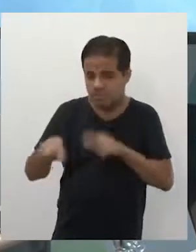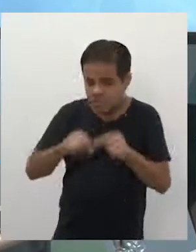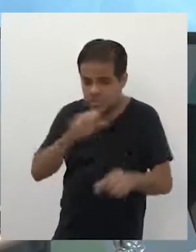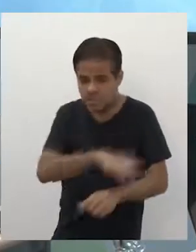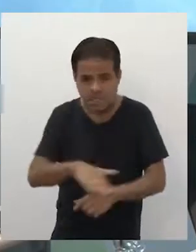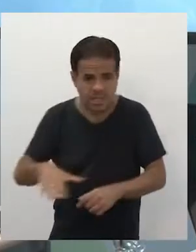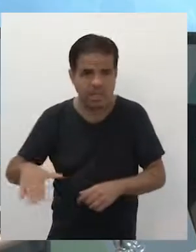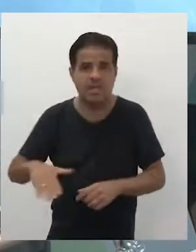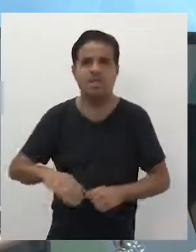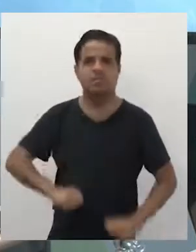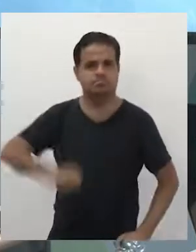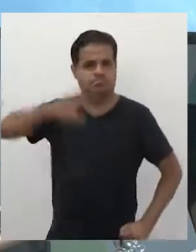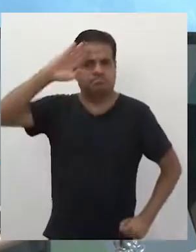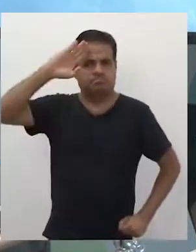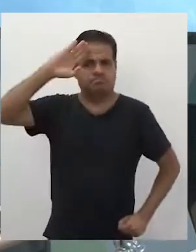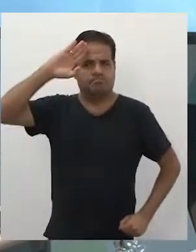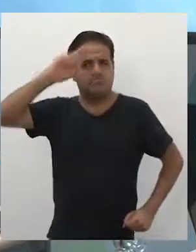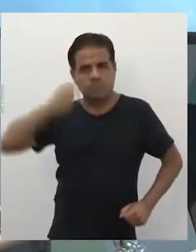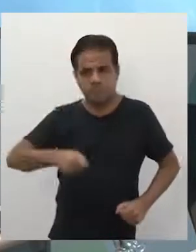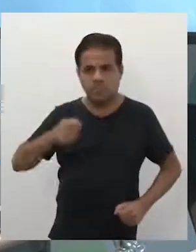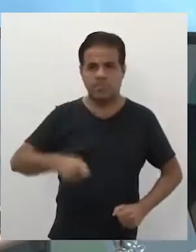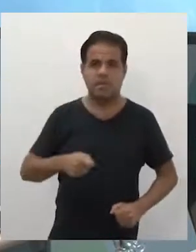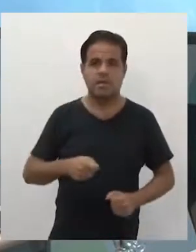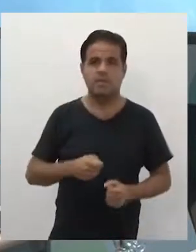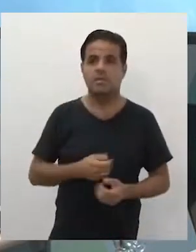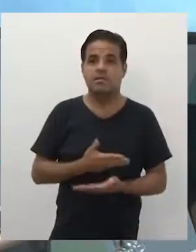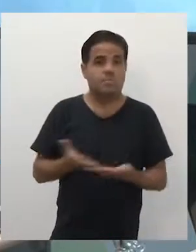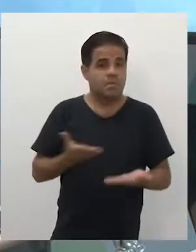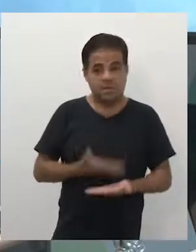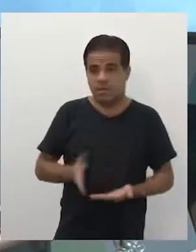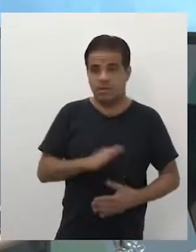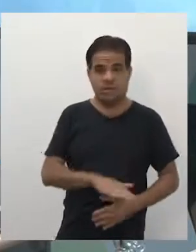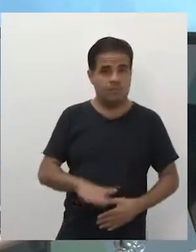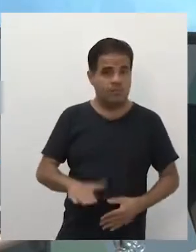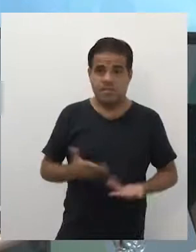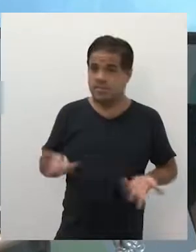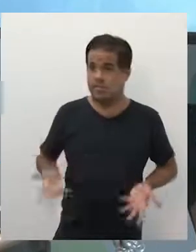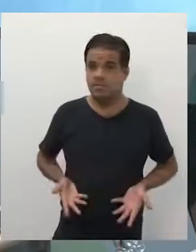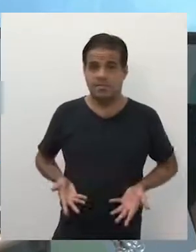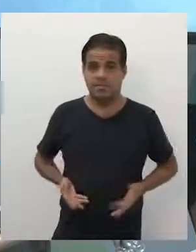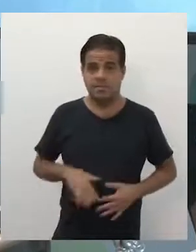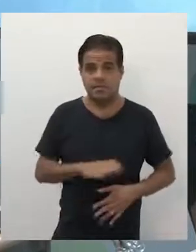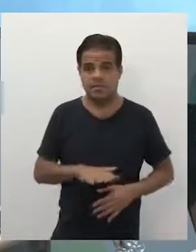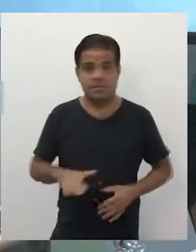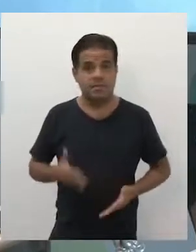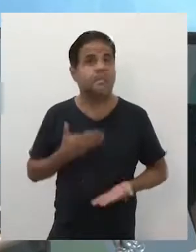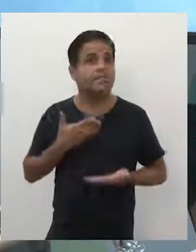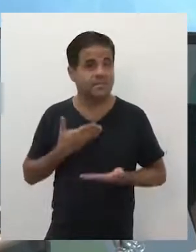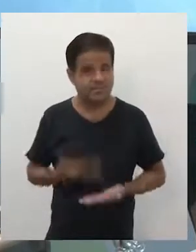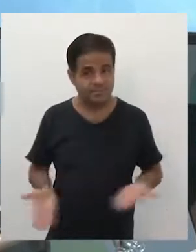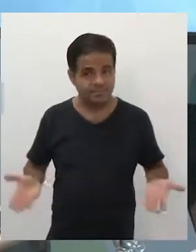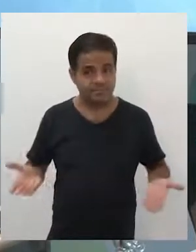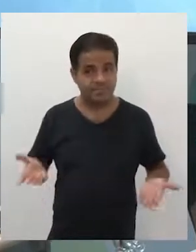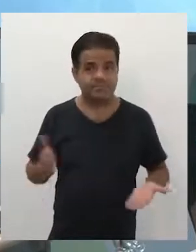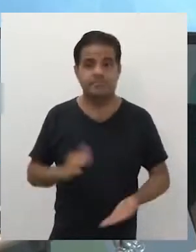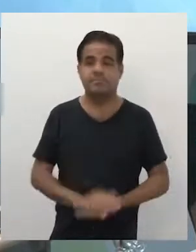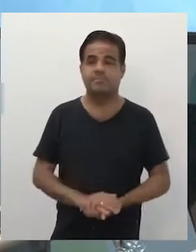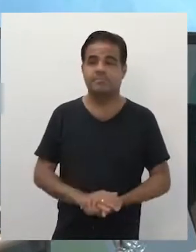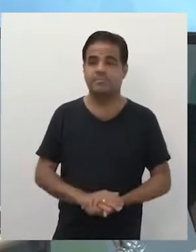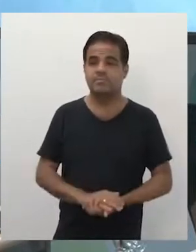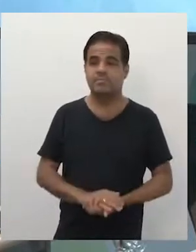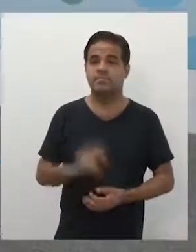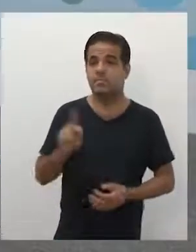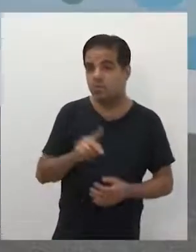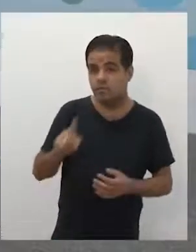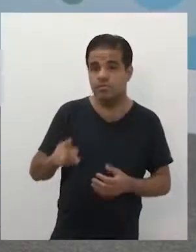como soldados. Então, elas estão perdendo a infância, né? Essa infância está sendo perdida. Os professores